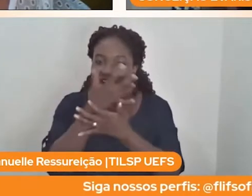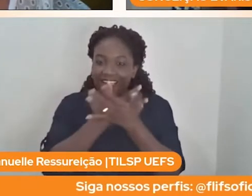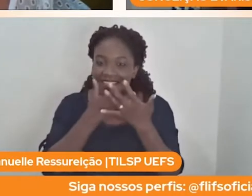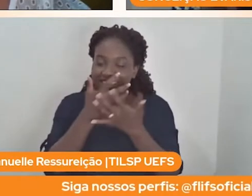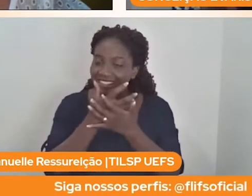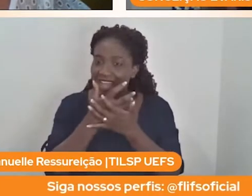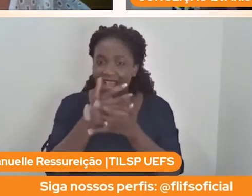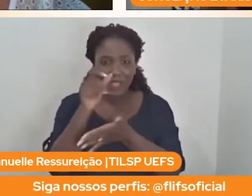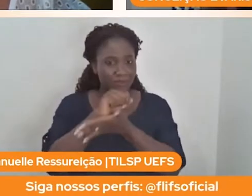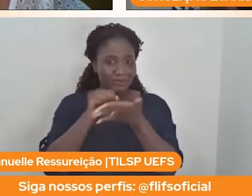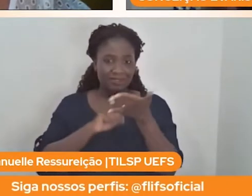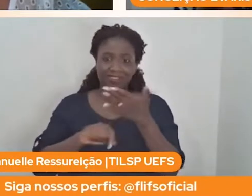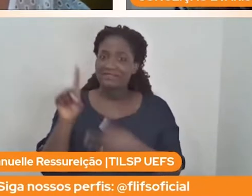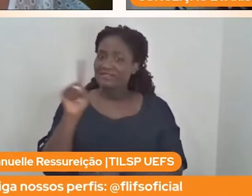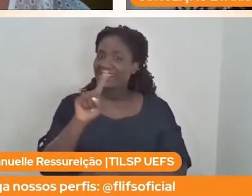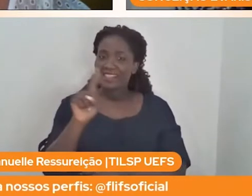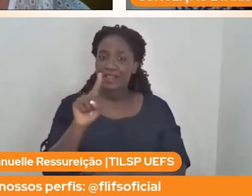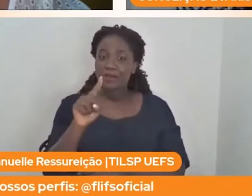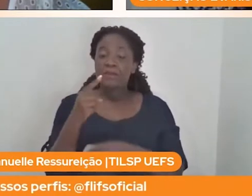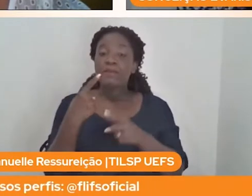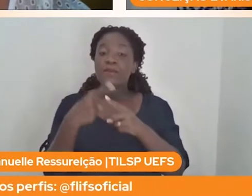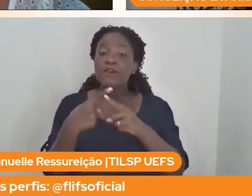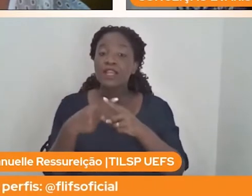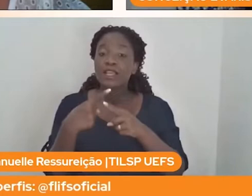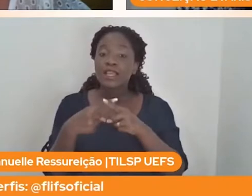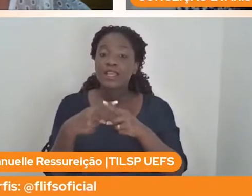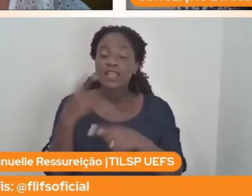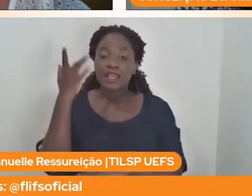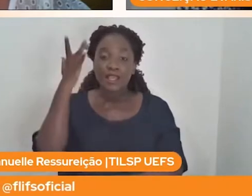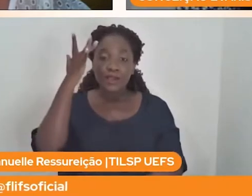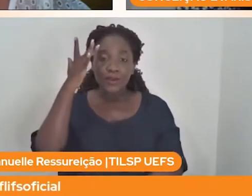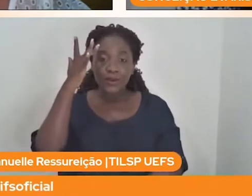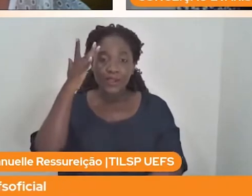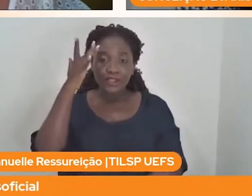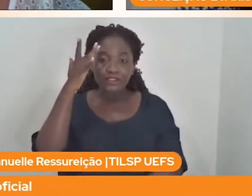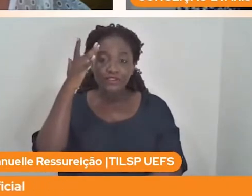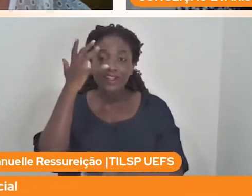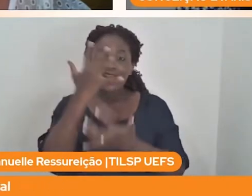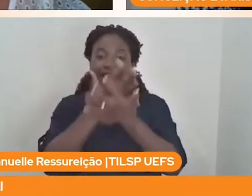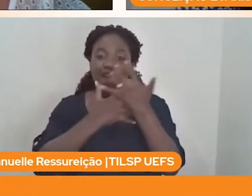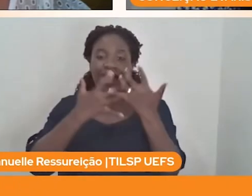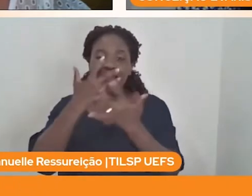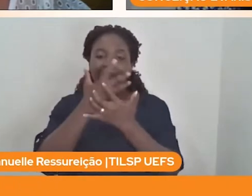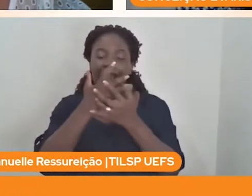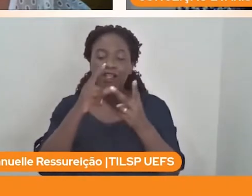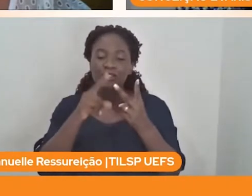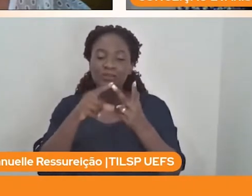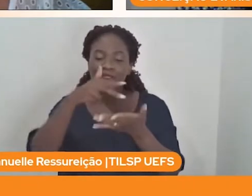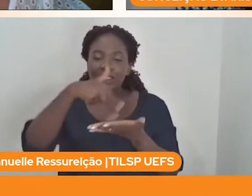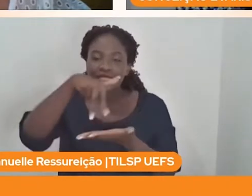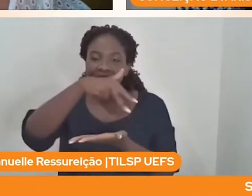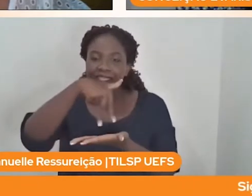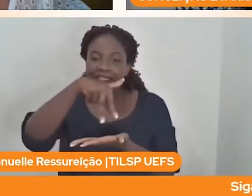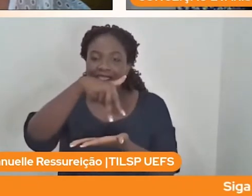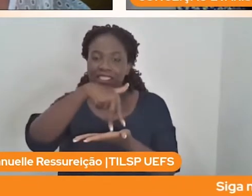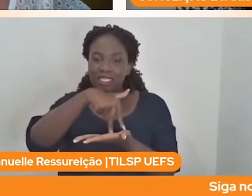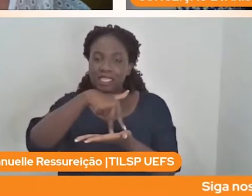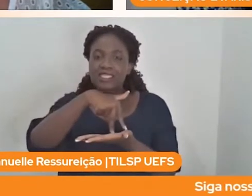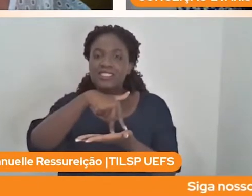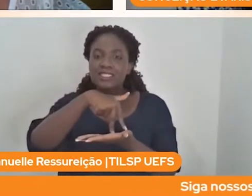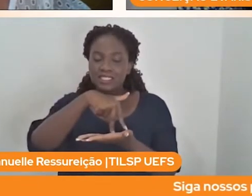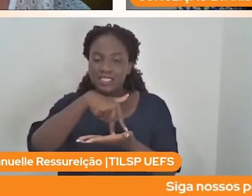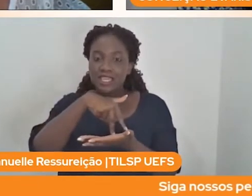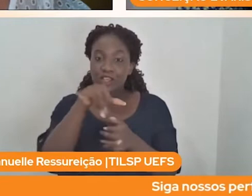não escreveria. Por quê? Porque eu acho que o canto, a dança, é a maneira